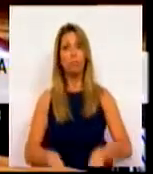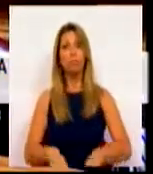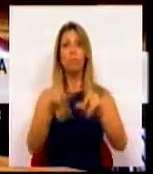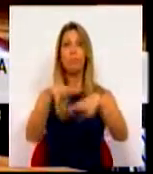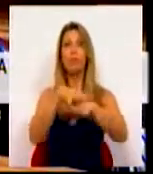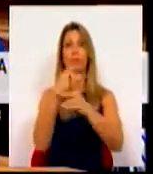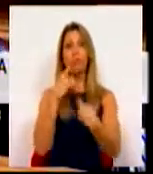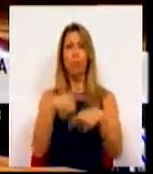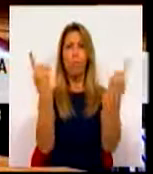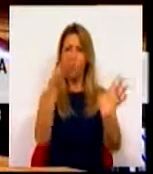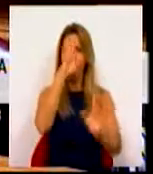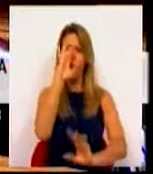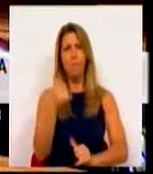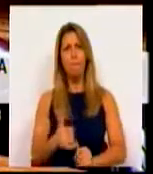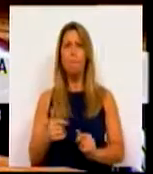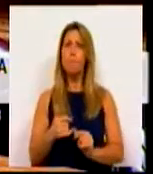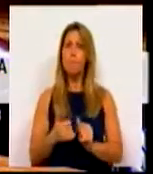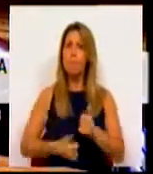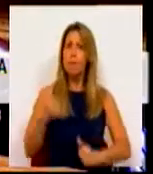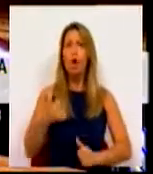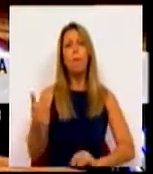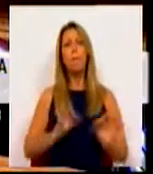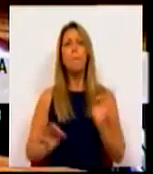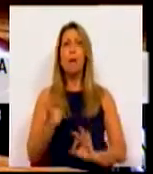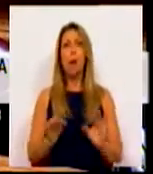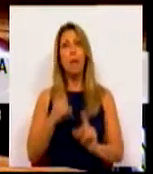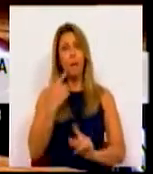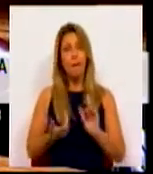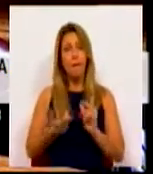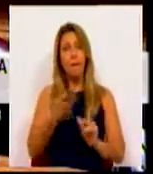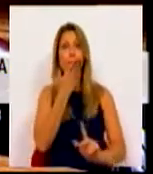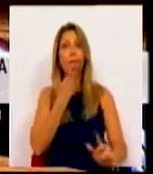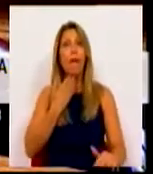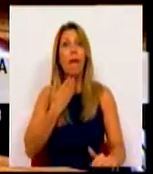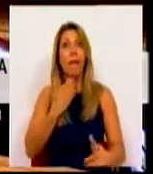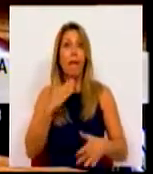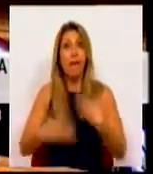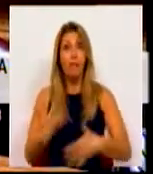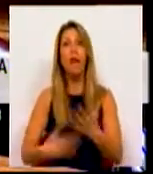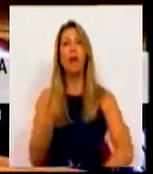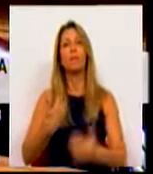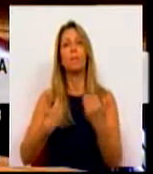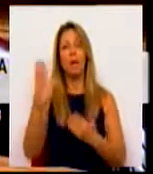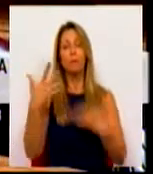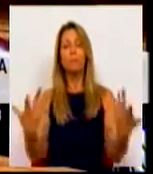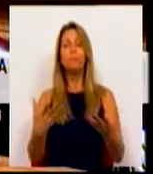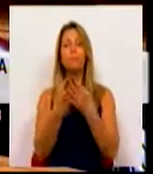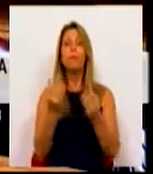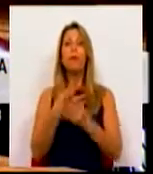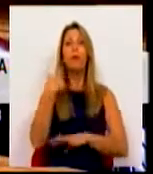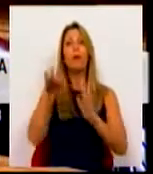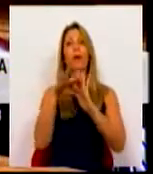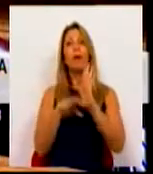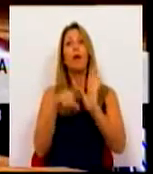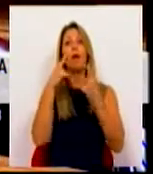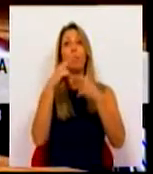pública mais preparada e mais eficaz. Em matéria das políticas públicas de segurança social e para a inclusão, este